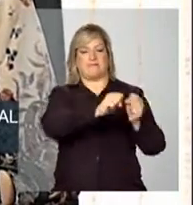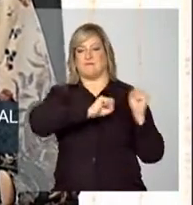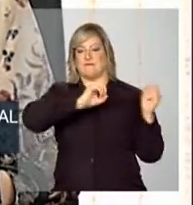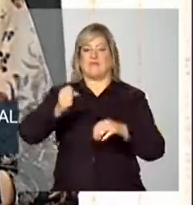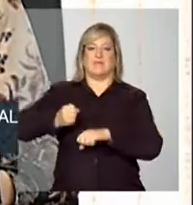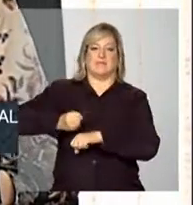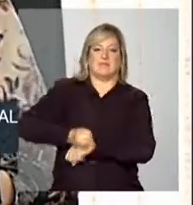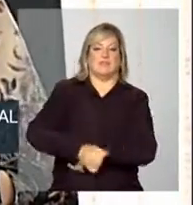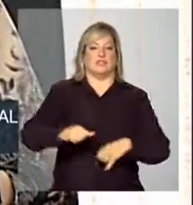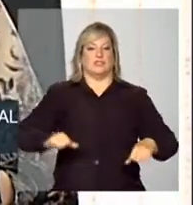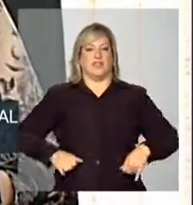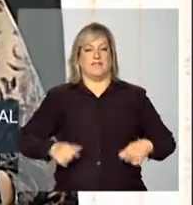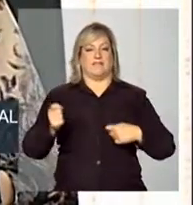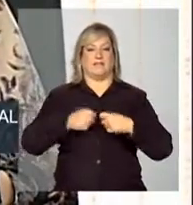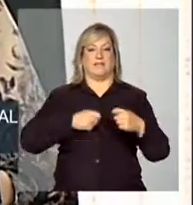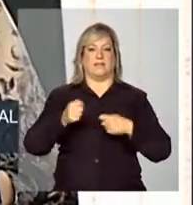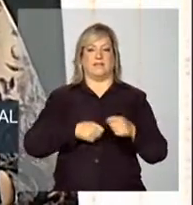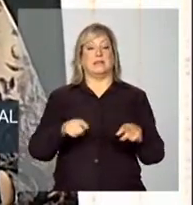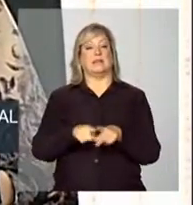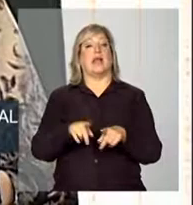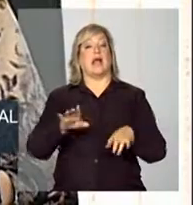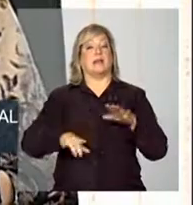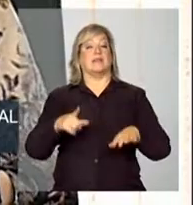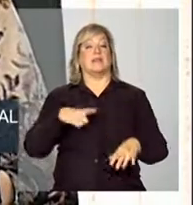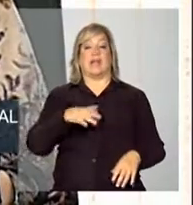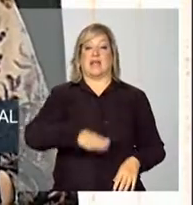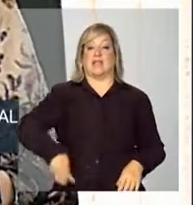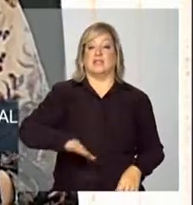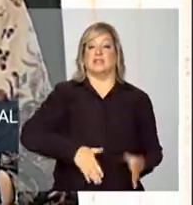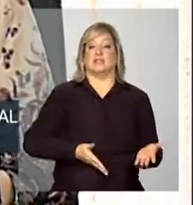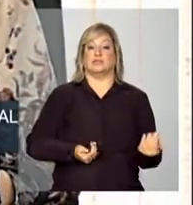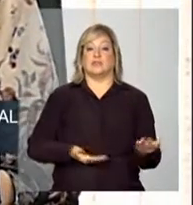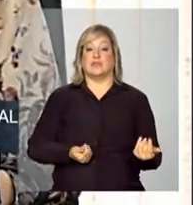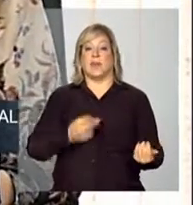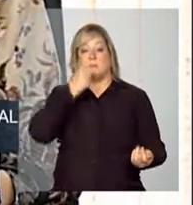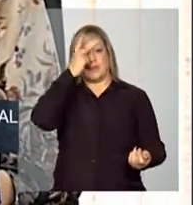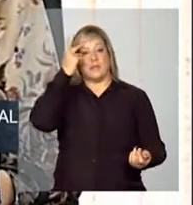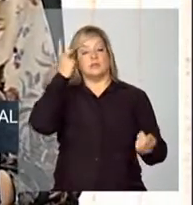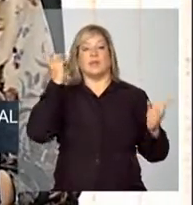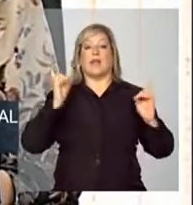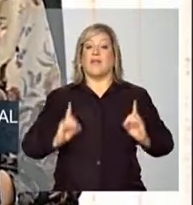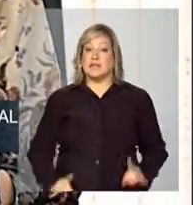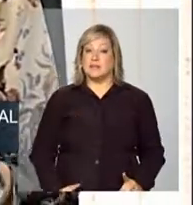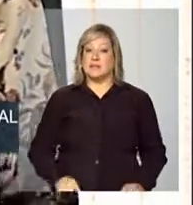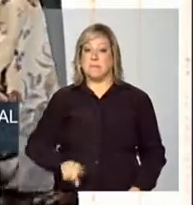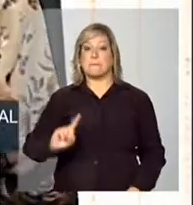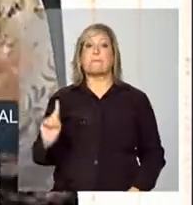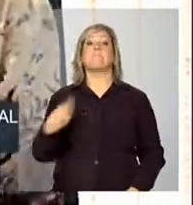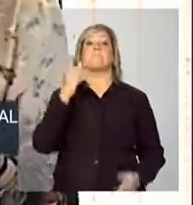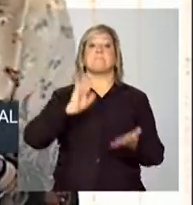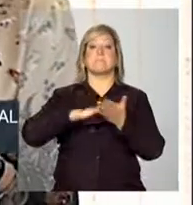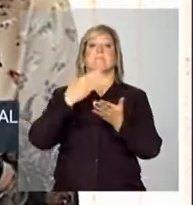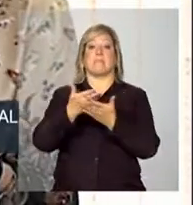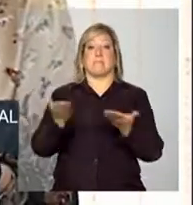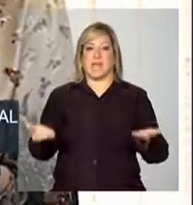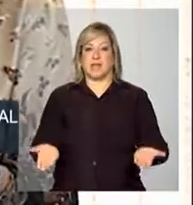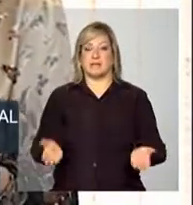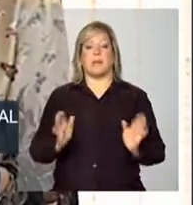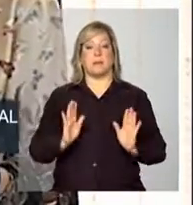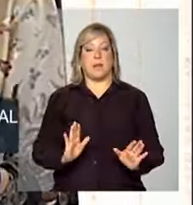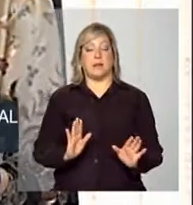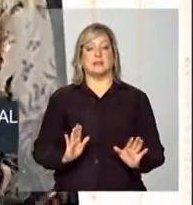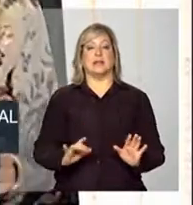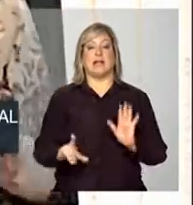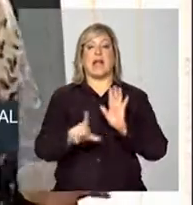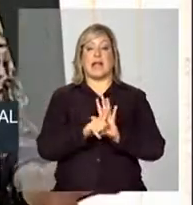com agravante no caso de crianças adolescentes e pessoas com deficiência mas não tratamos ainda na